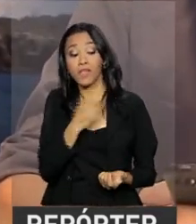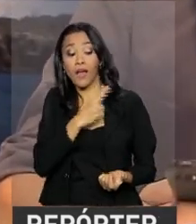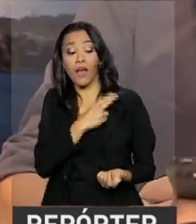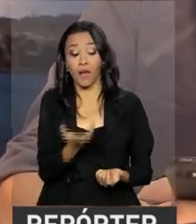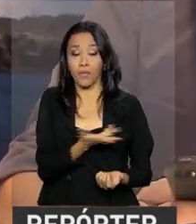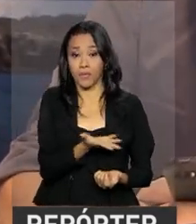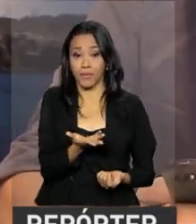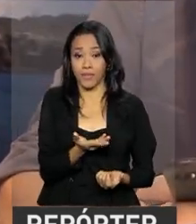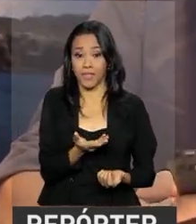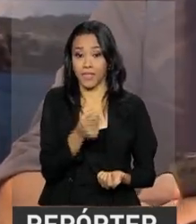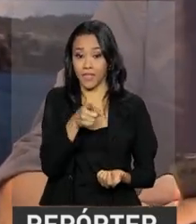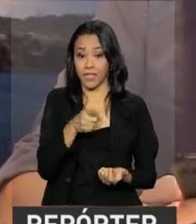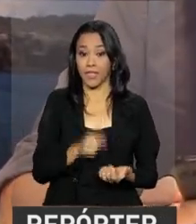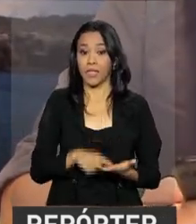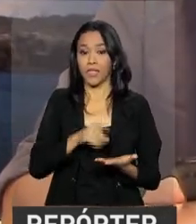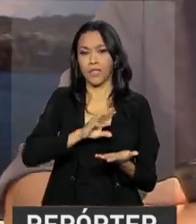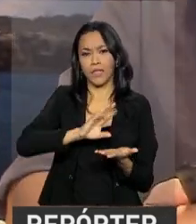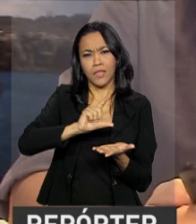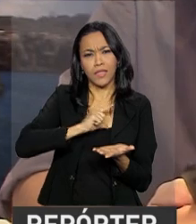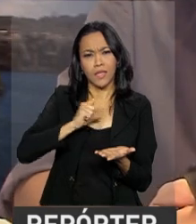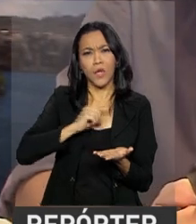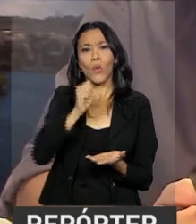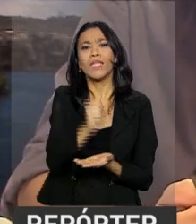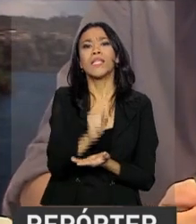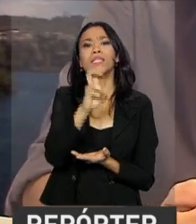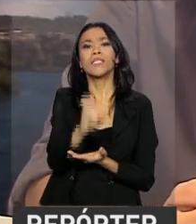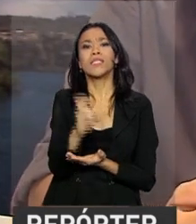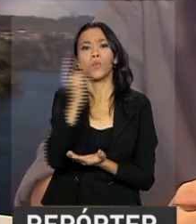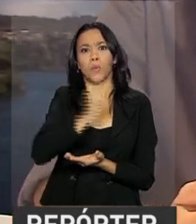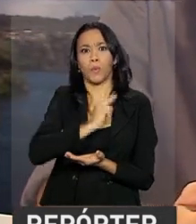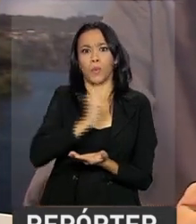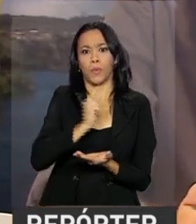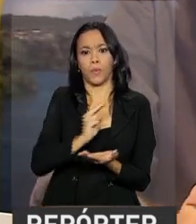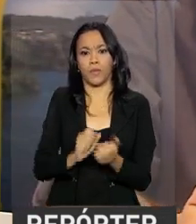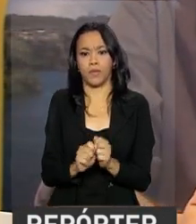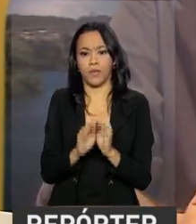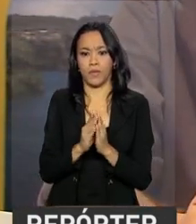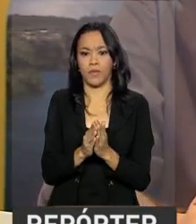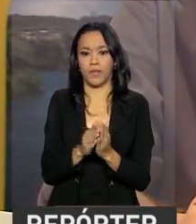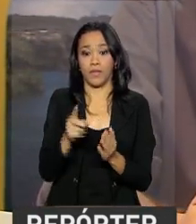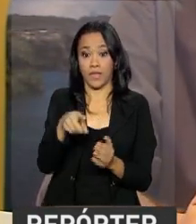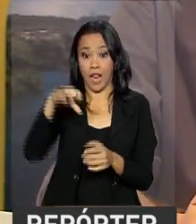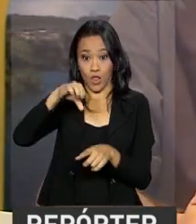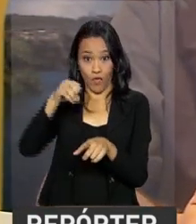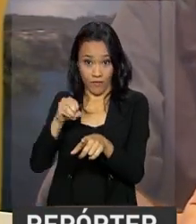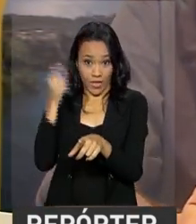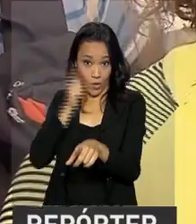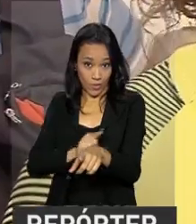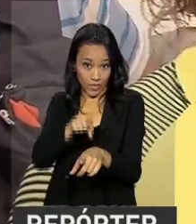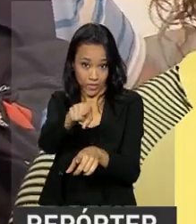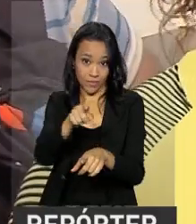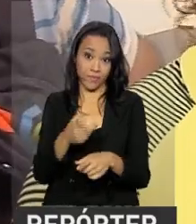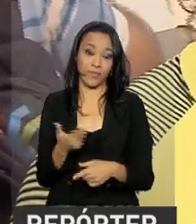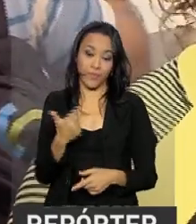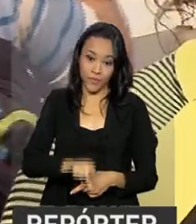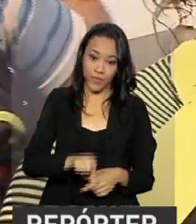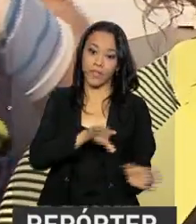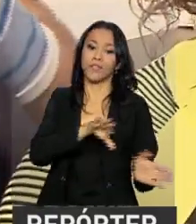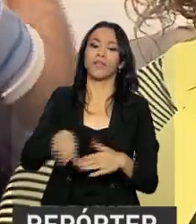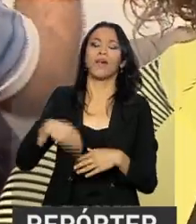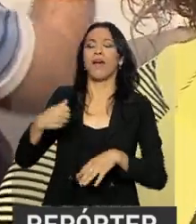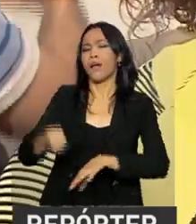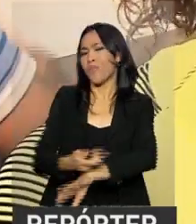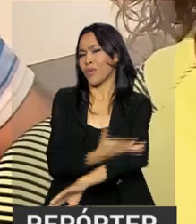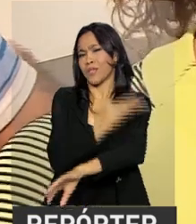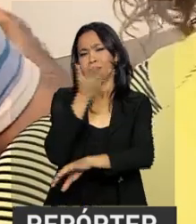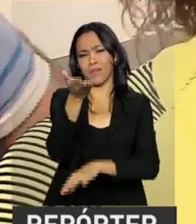velocidade? Charles Tibana, velocidade 85. Adria Santos, 90. Ganhei de novo. É uma emoção muito grande,